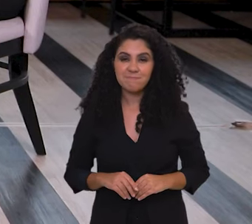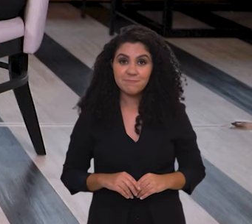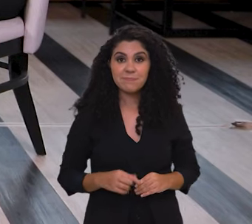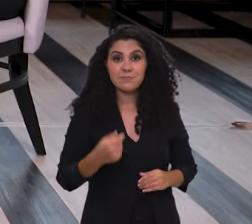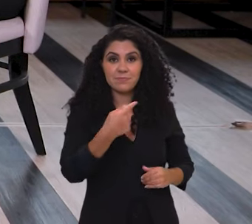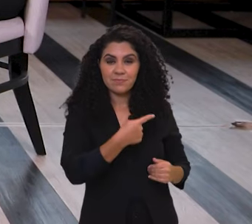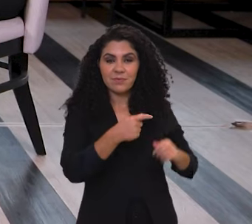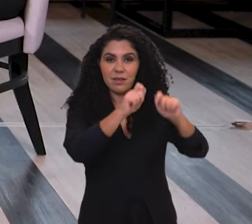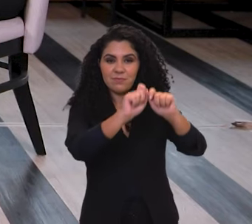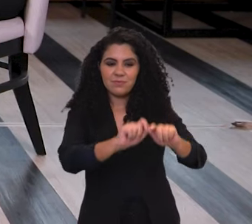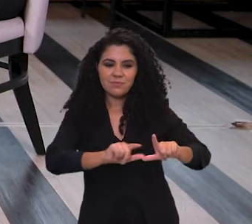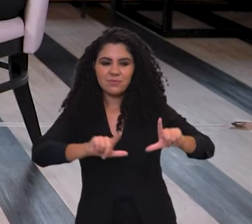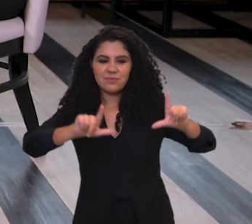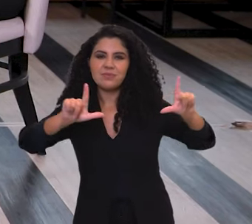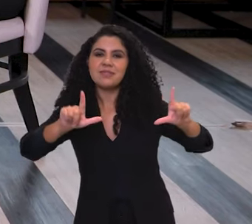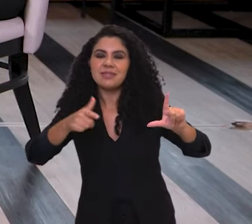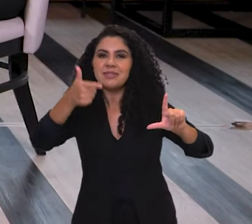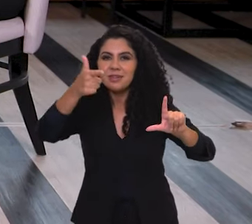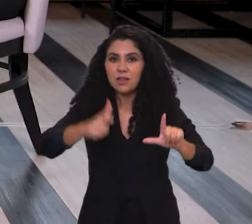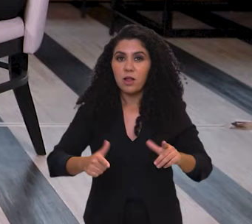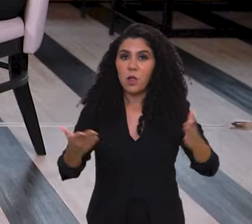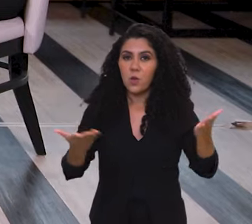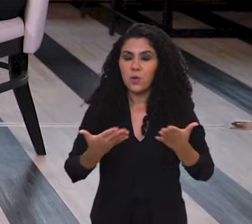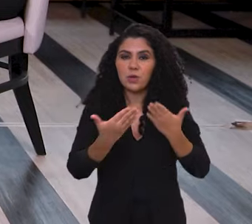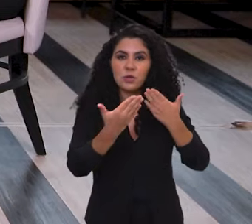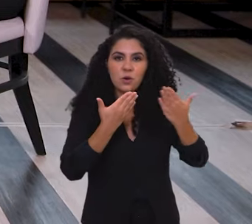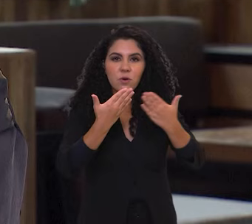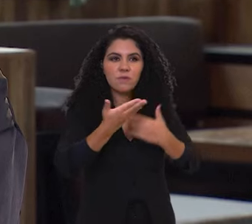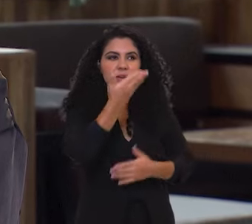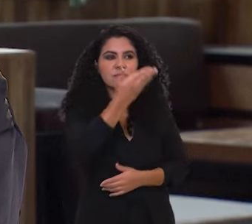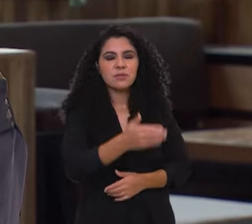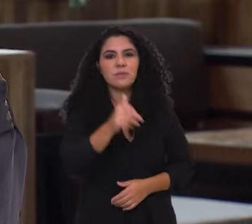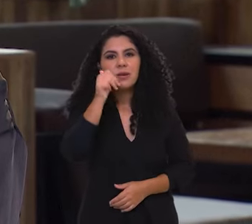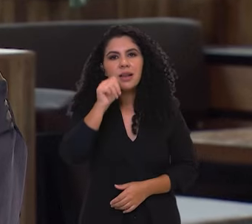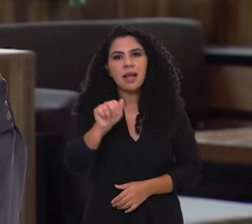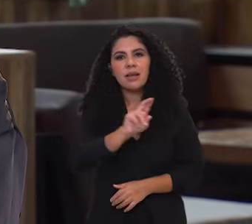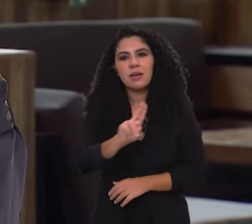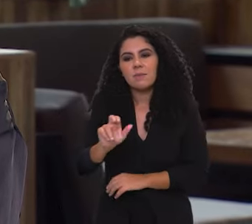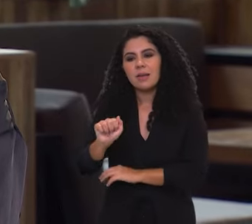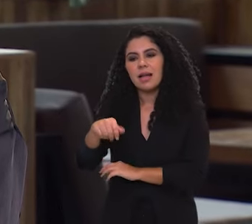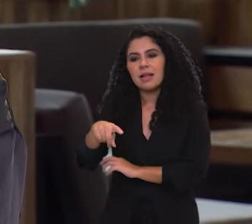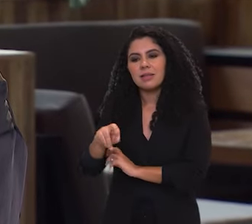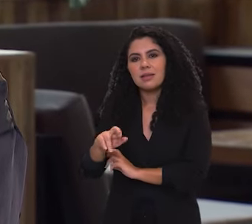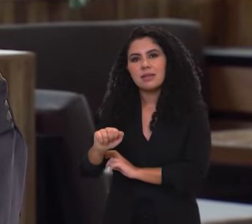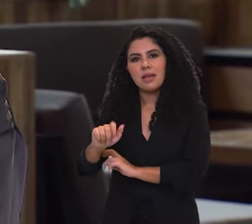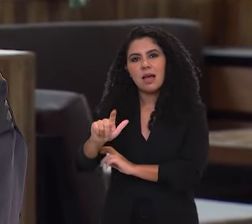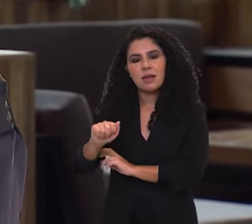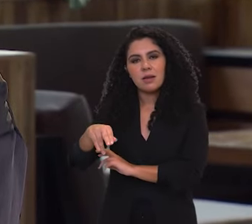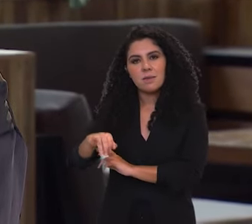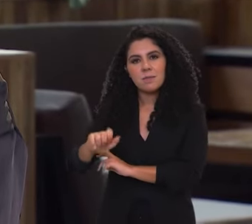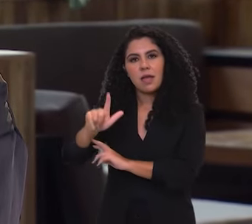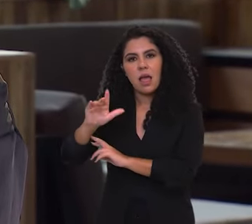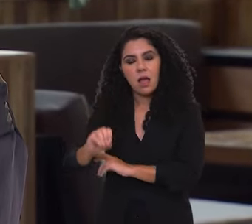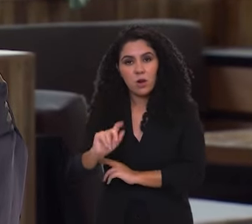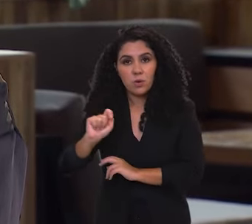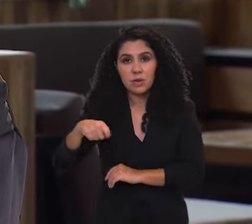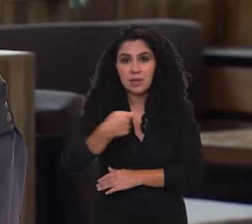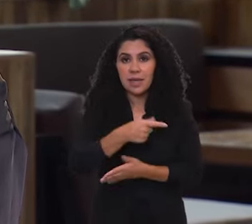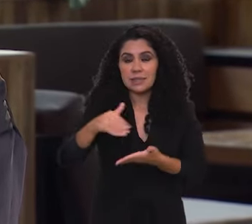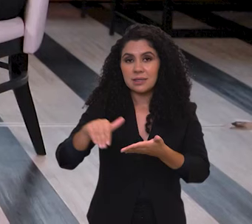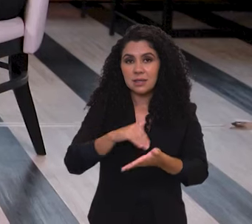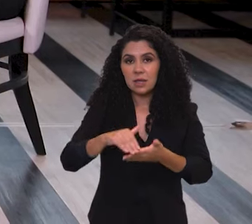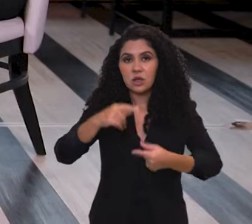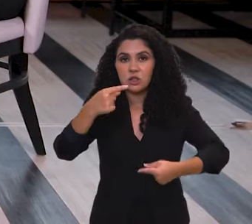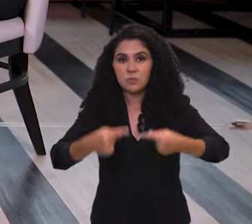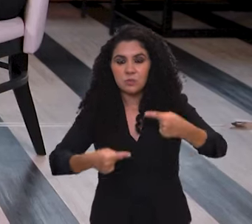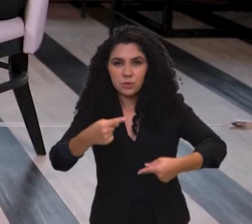O Brasil em Pauta já está de volta e hoje eu converso com a Adriana Mello, que é secretária nacional de Políticas de Desenvolvimento Regional